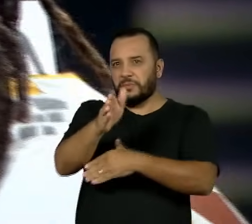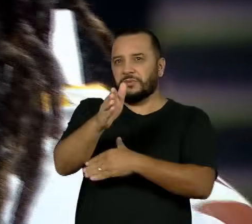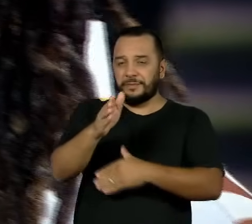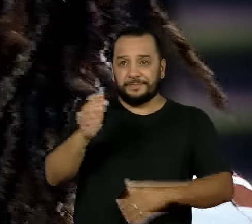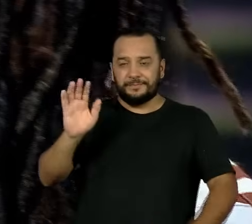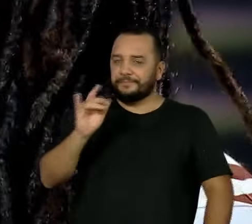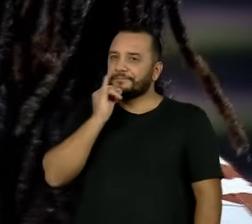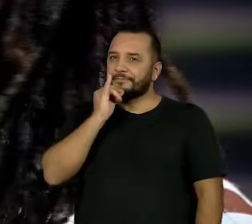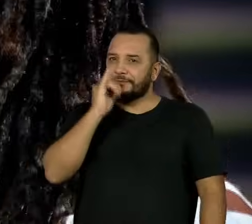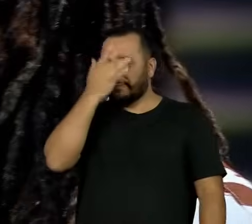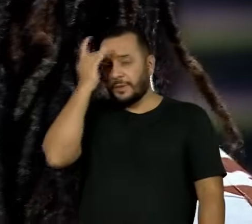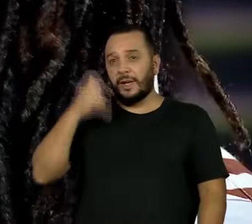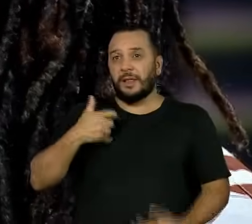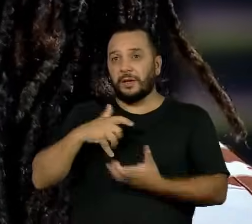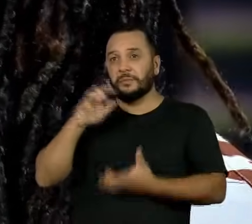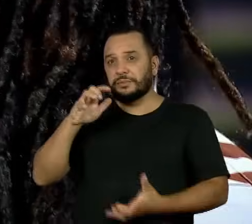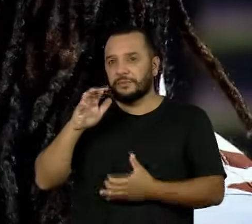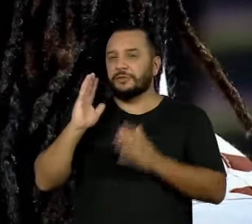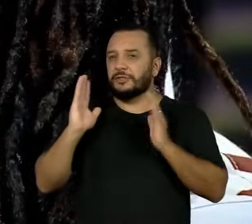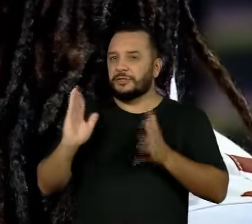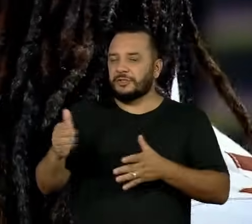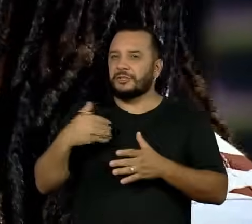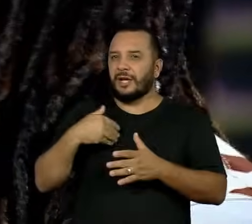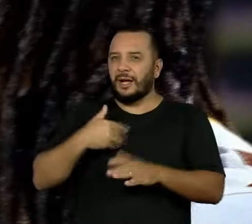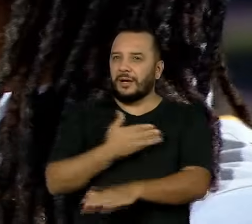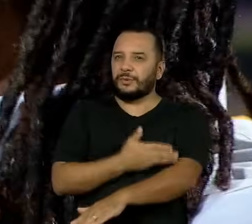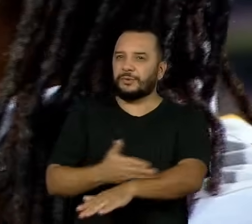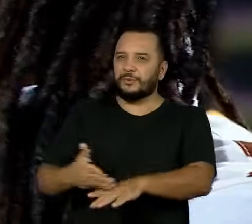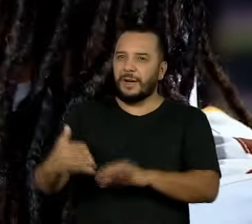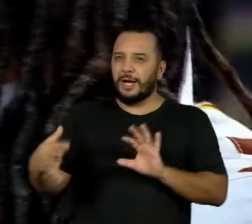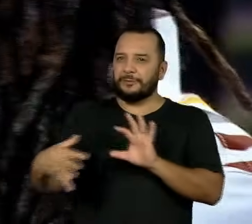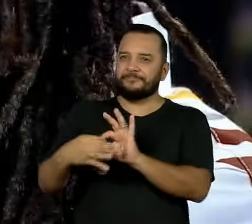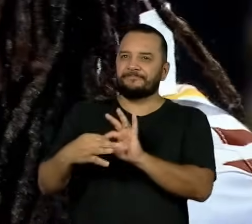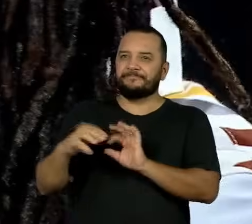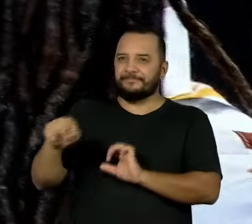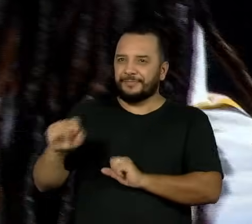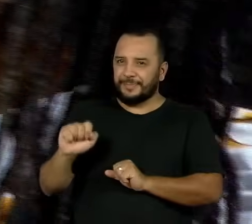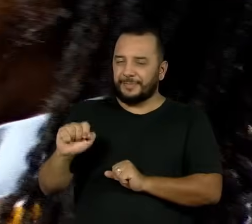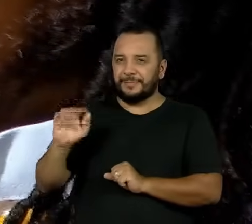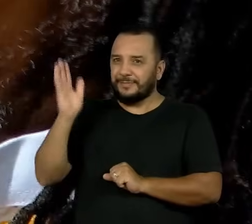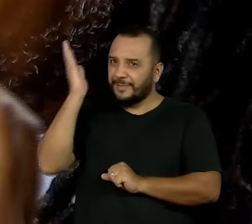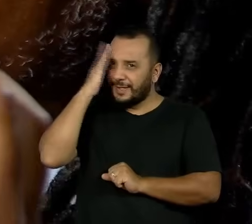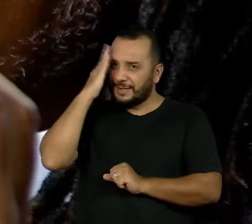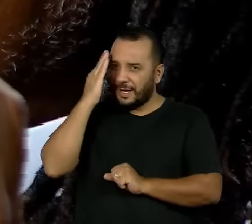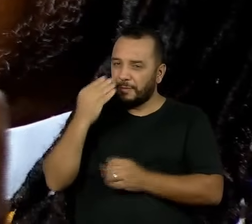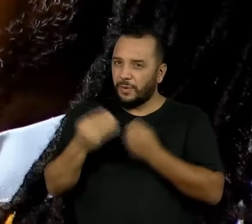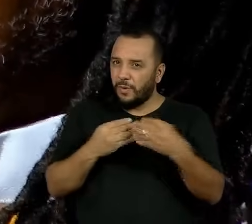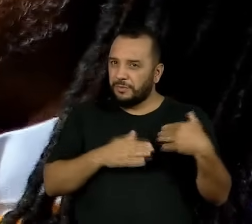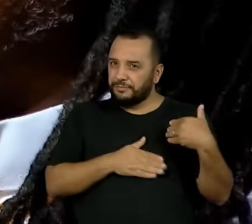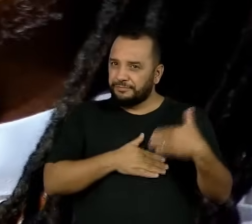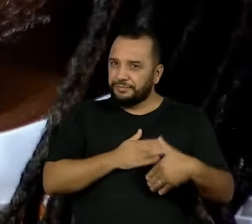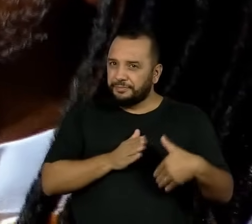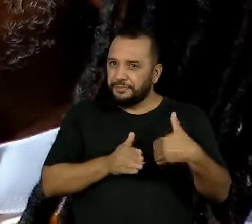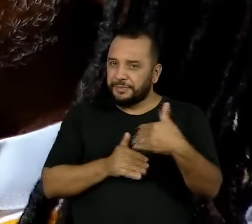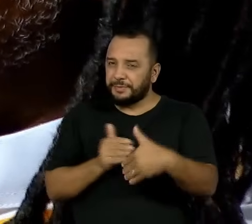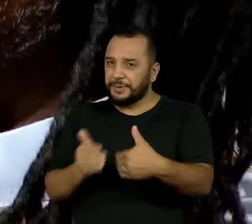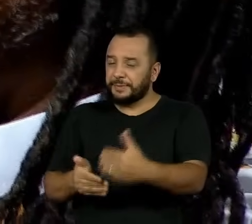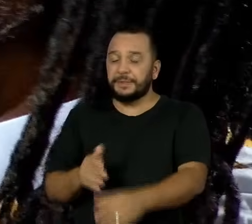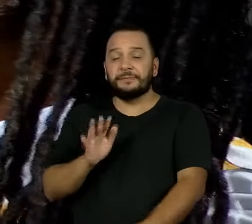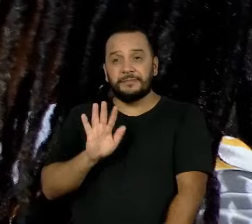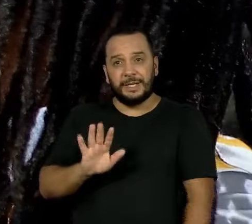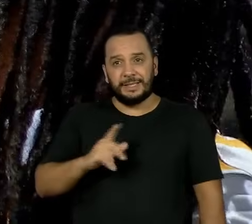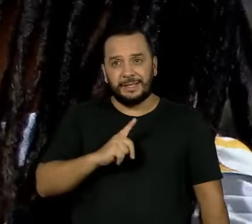mais velha ou já está conectado com isso, já tem, né, o caminho mais ou menos traçado. Mas tem